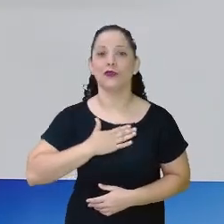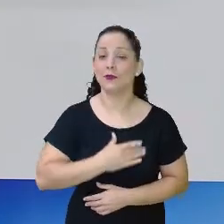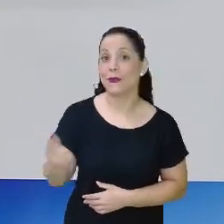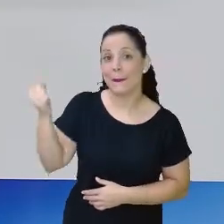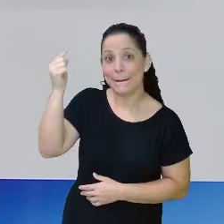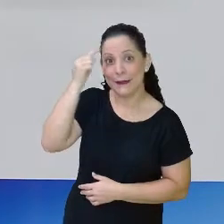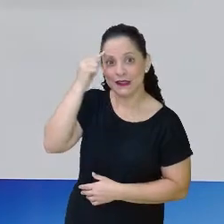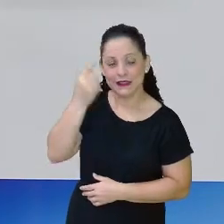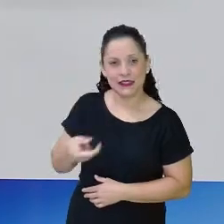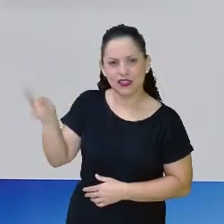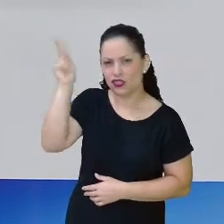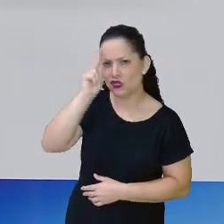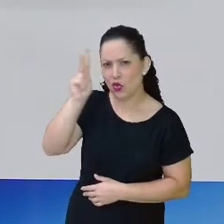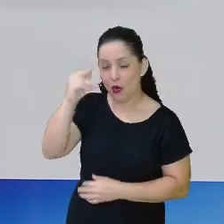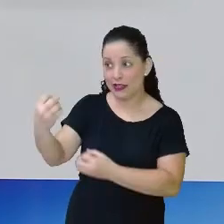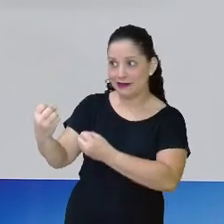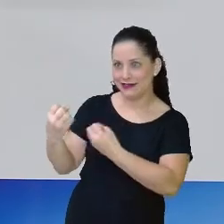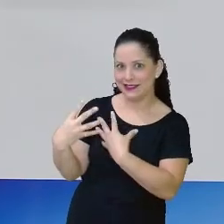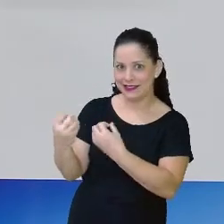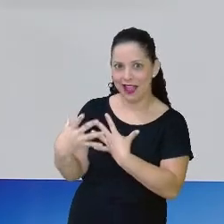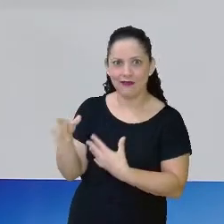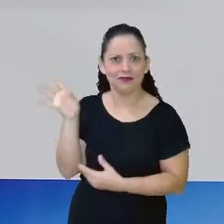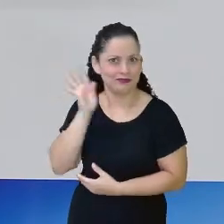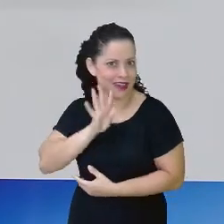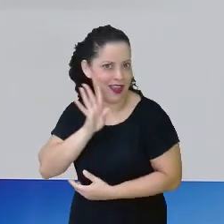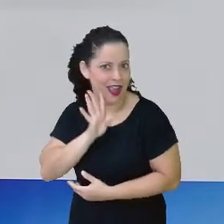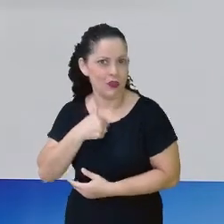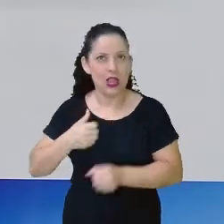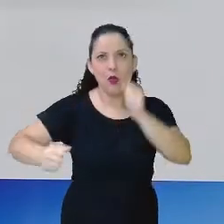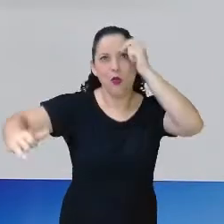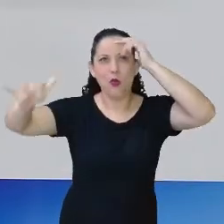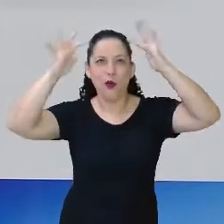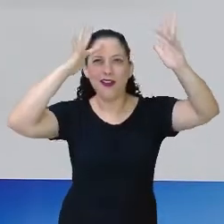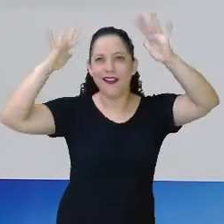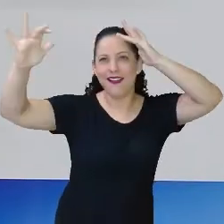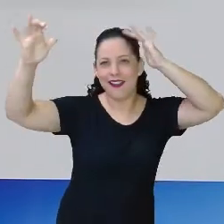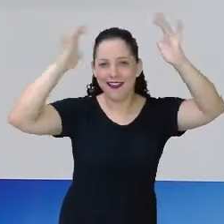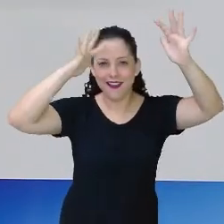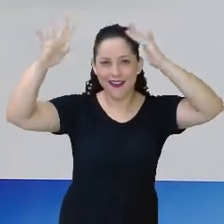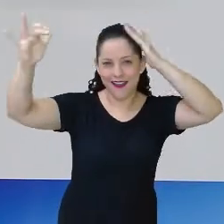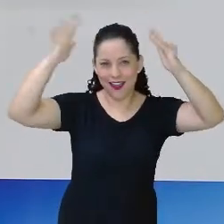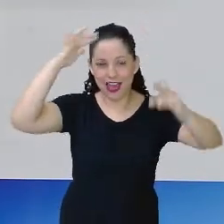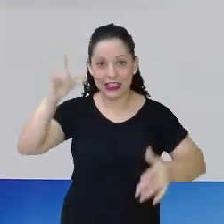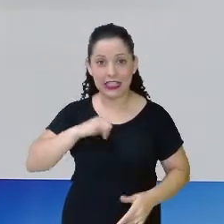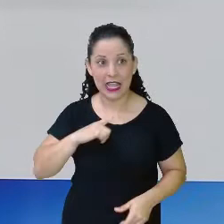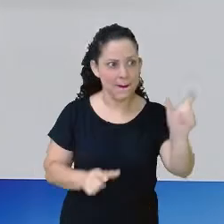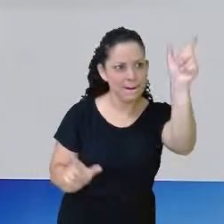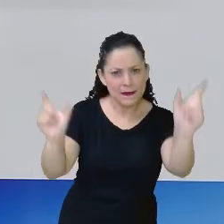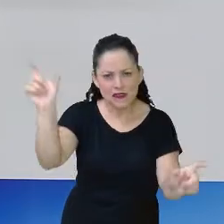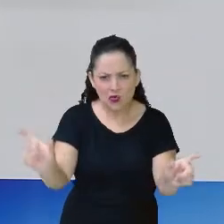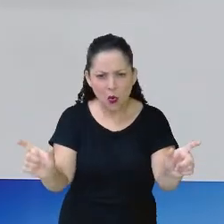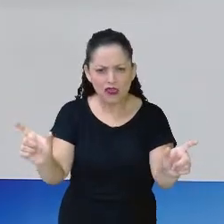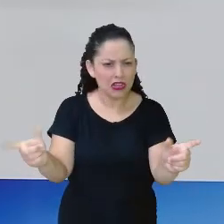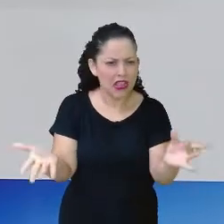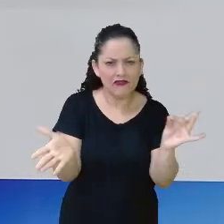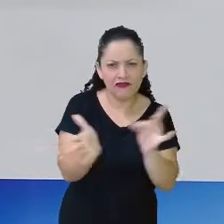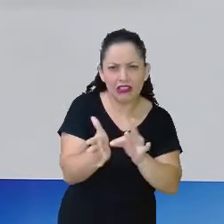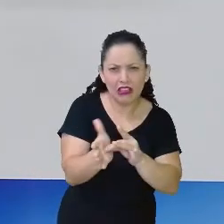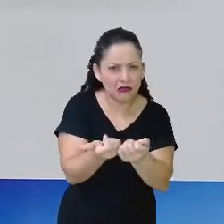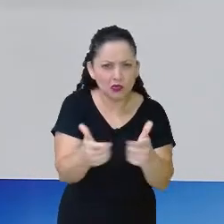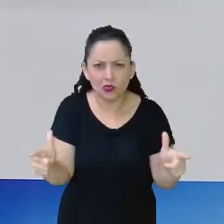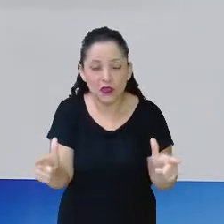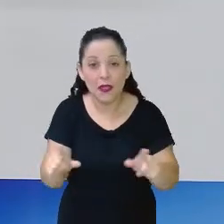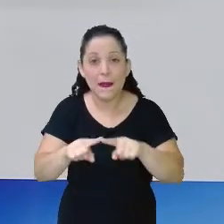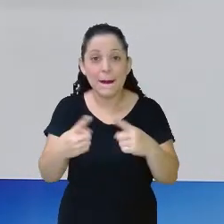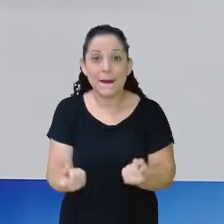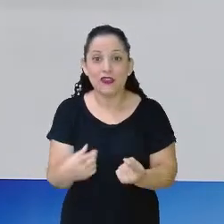história se ensina alguma coisa pra gente, sabe? Mesmo sendo fantasiosa, mesmo sendo com seres imaginários que a gente sabe que não existem, mas